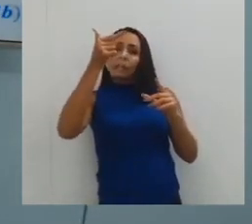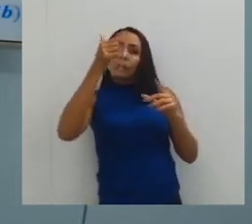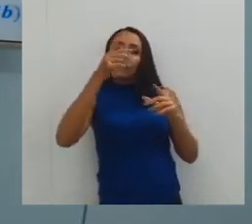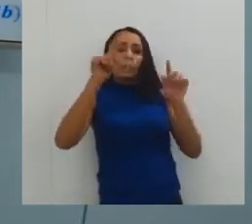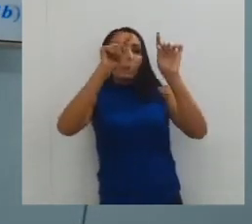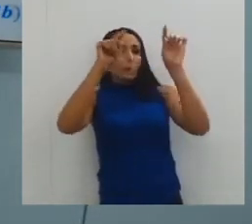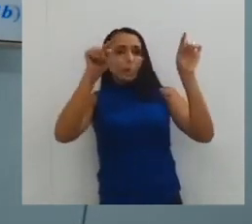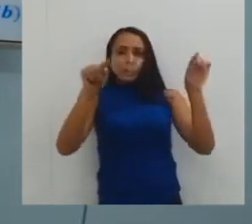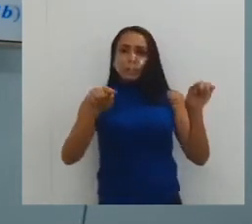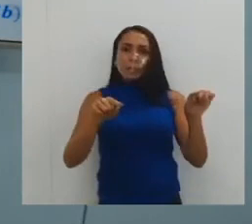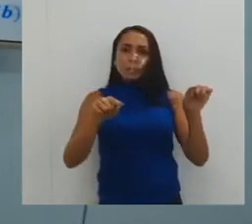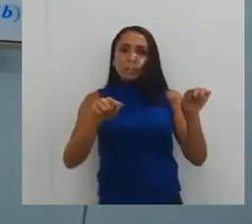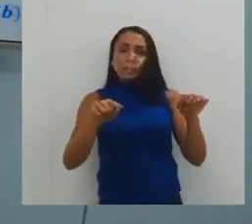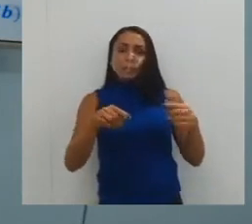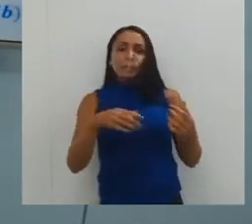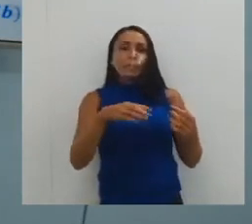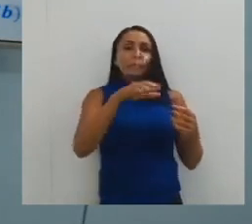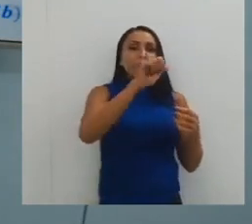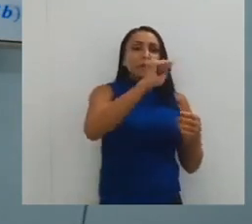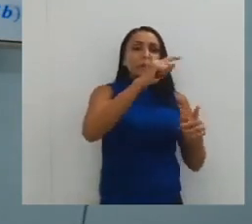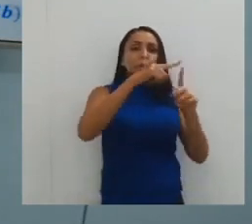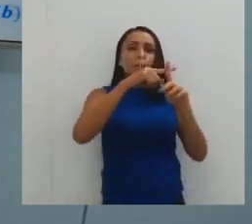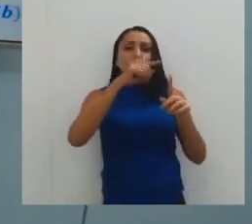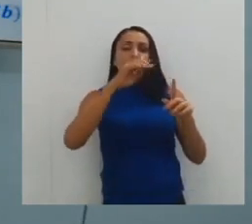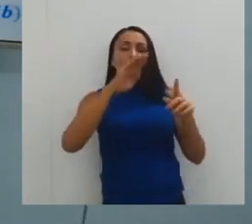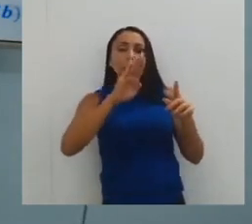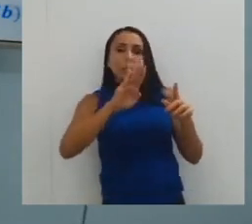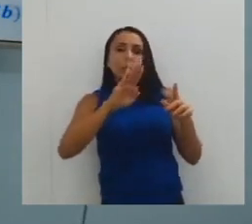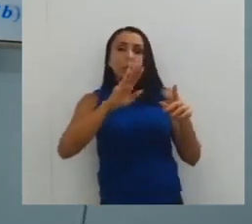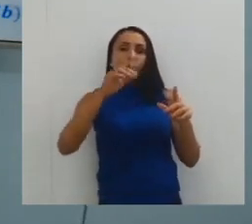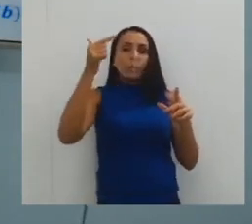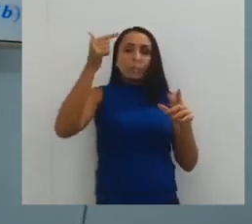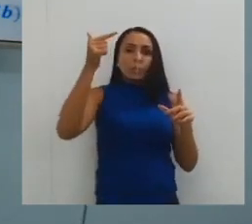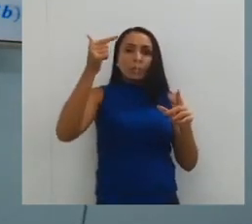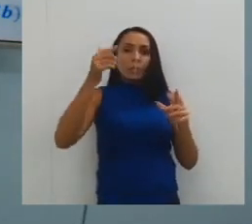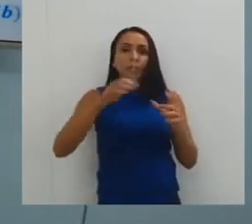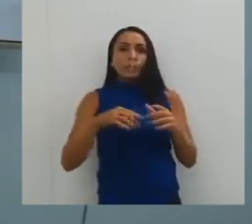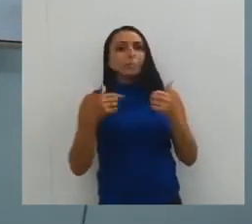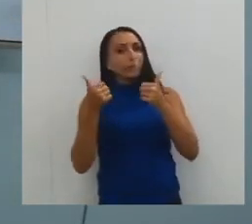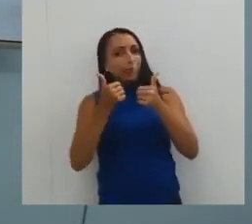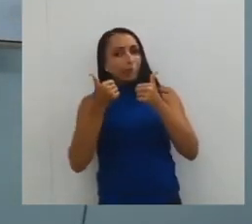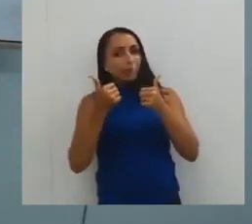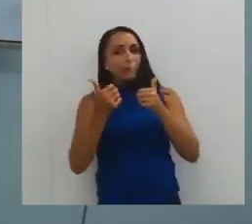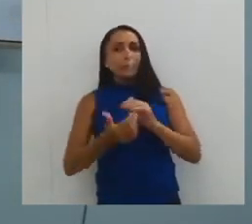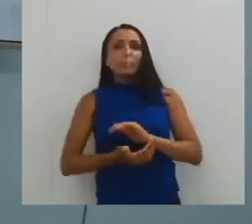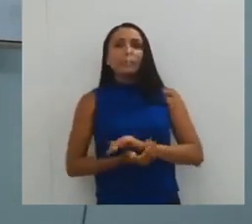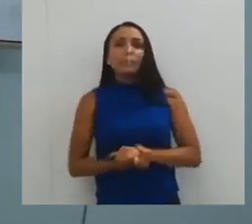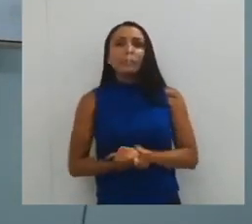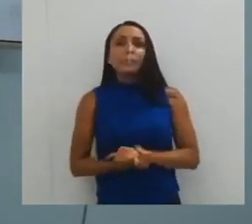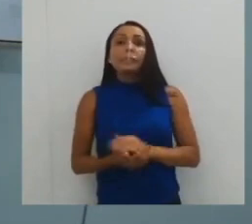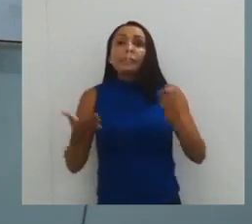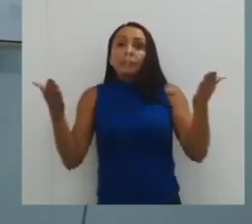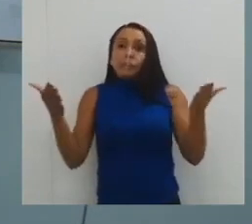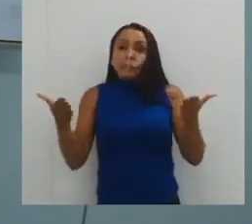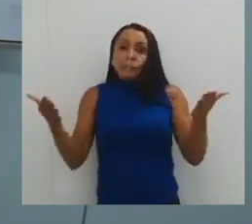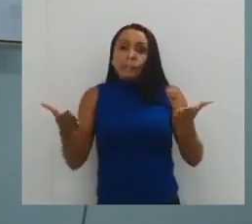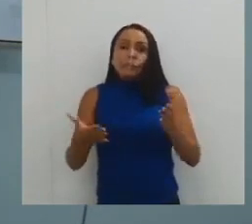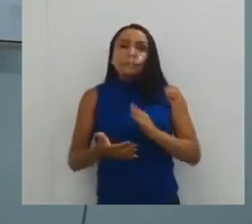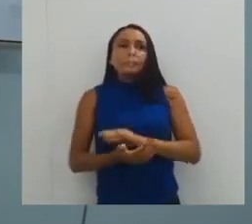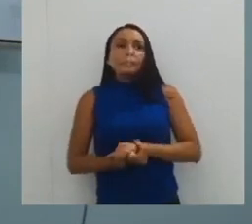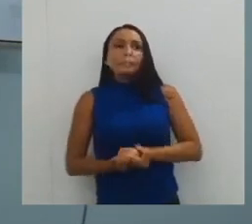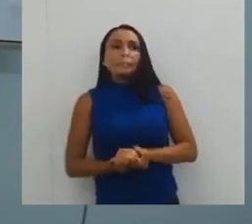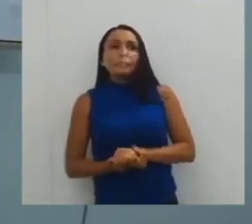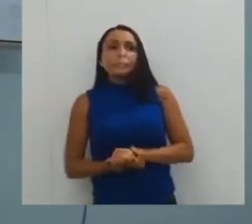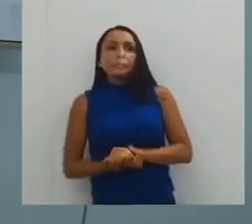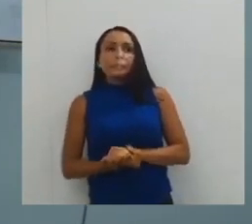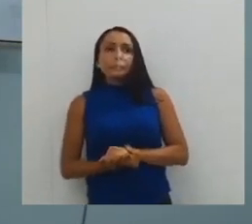parênteses, né? A menos B ao quadrado, e A ao quadrado menos B ao quadrado. A gente viu? Beleza. Então aqui na tela de vocês,